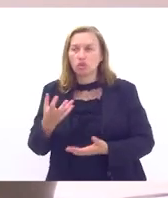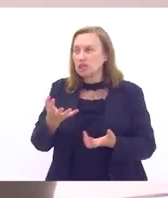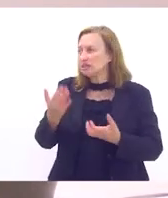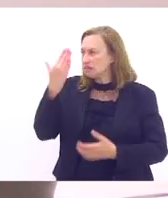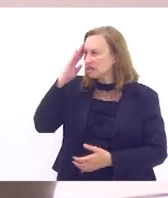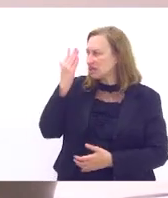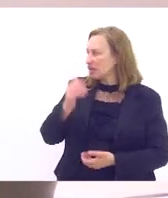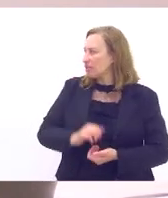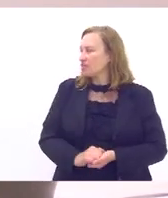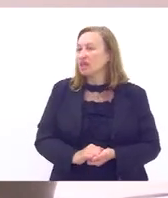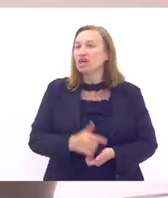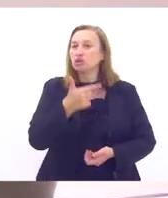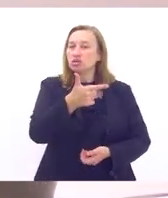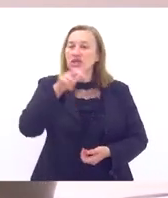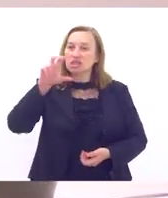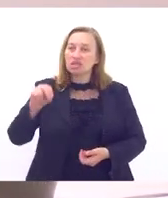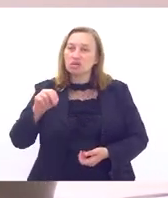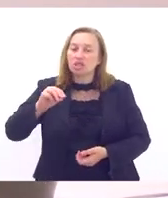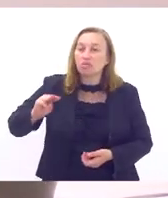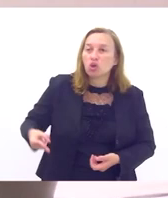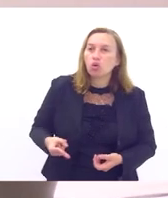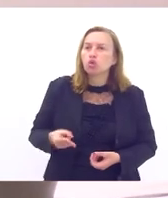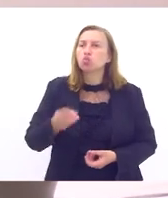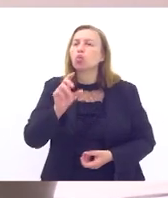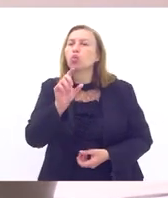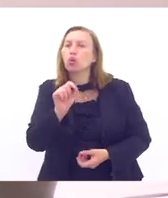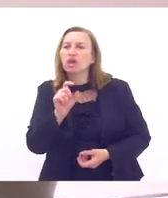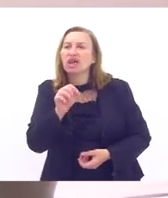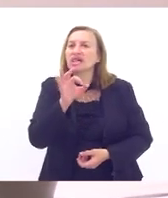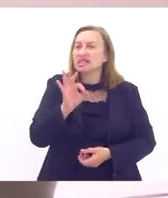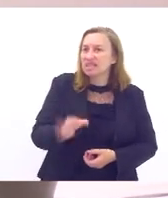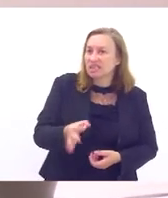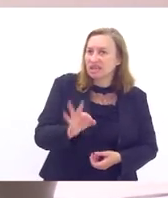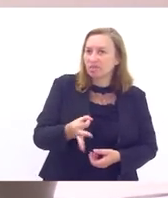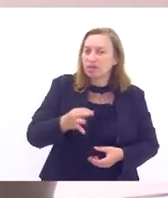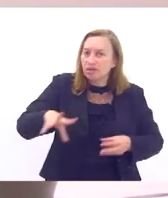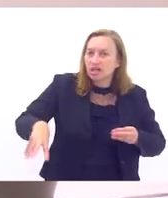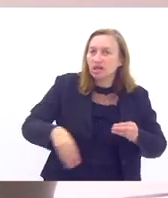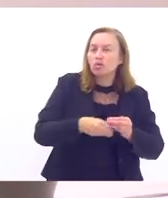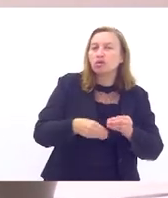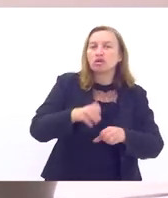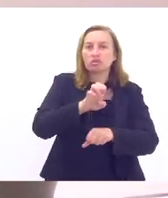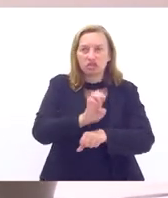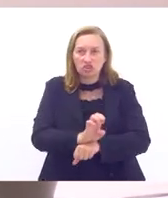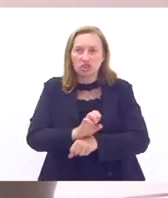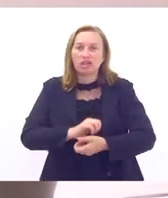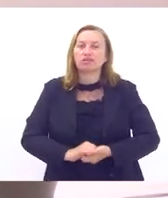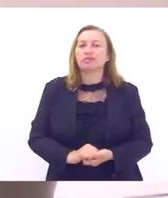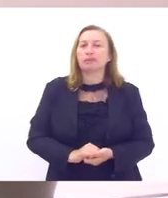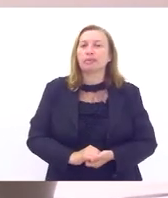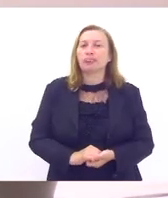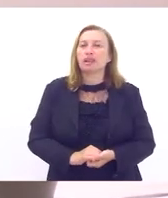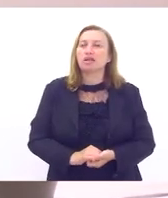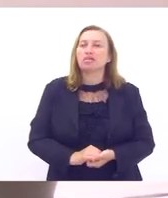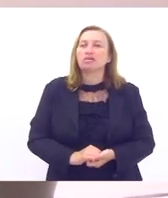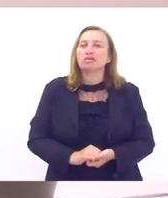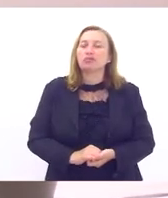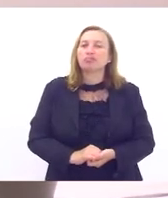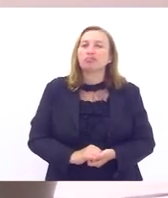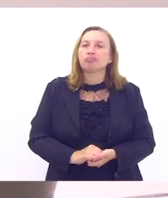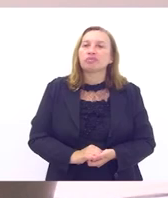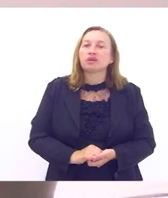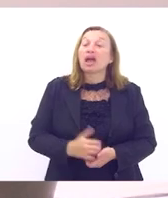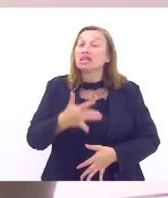é, desses 250 milhões, o que efetivamente vai ser empregado pelo Estado para